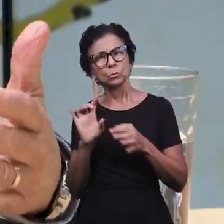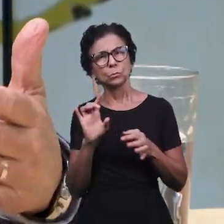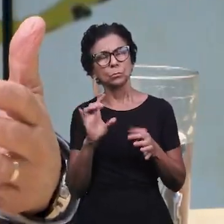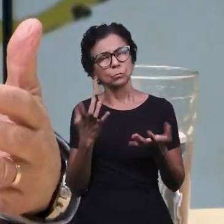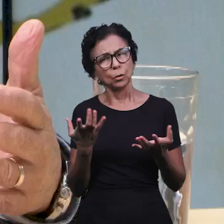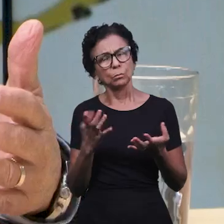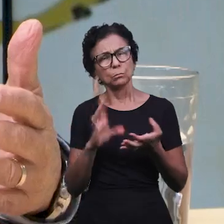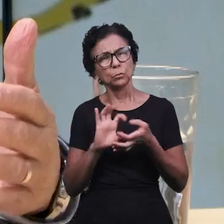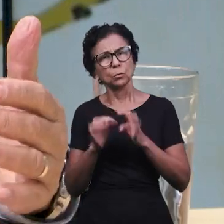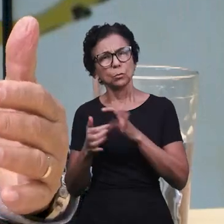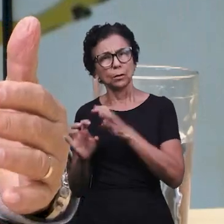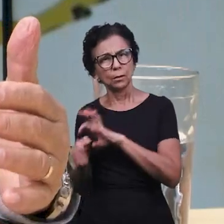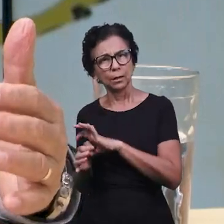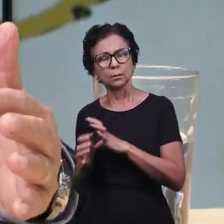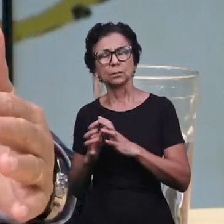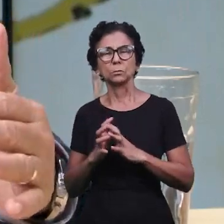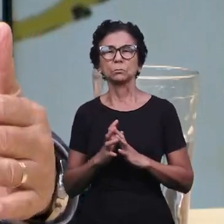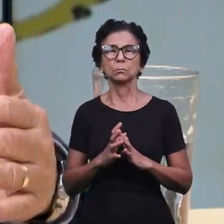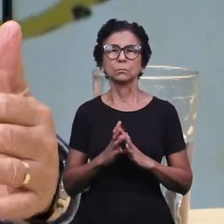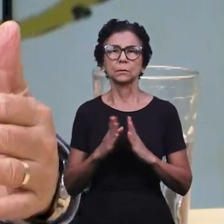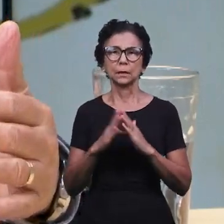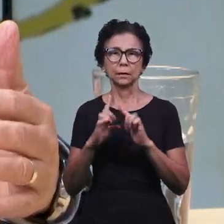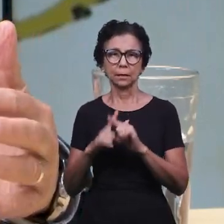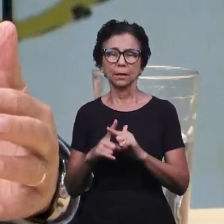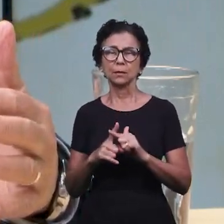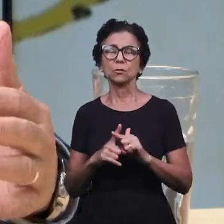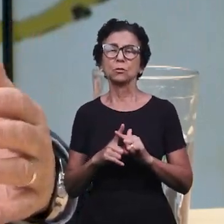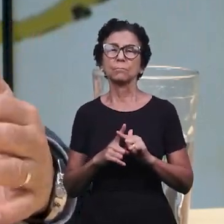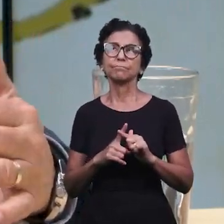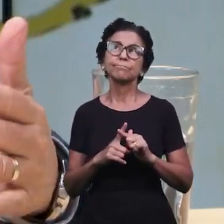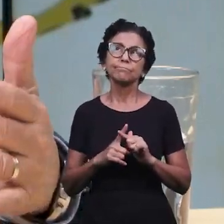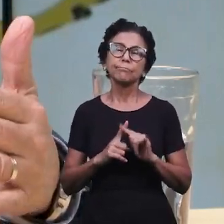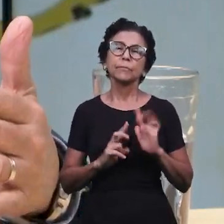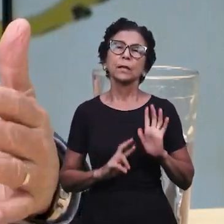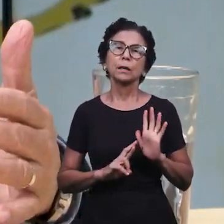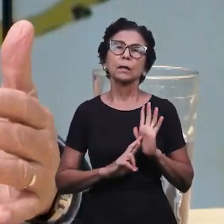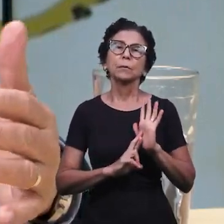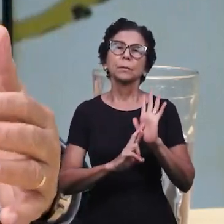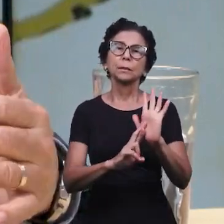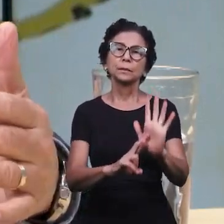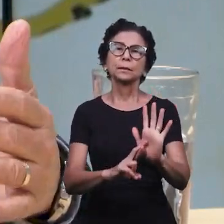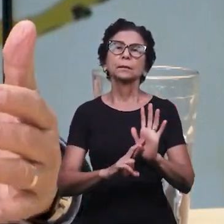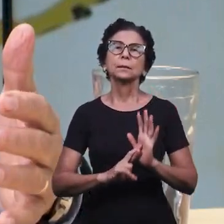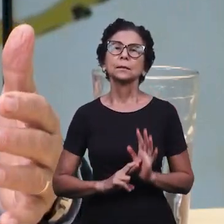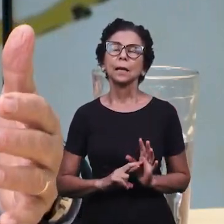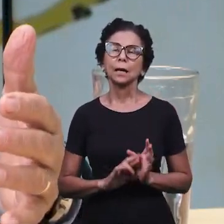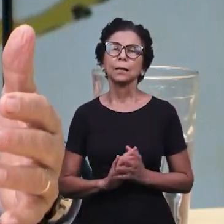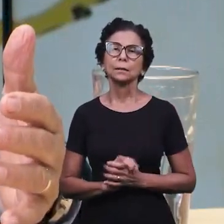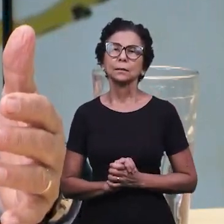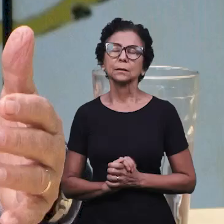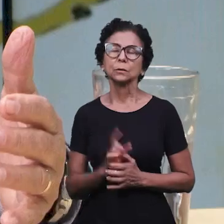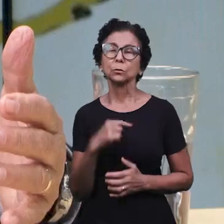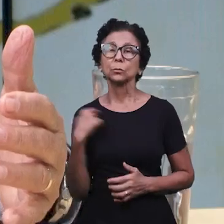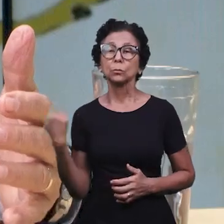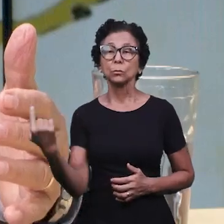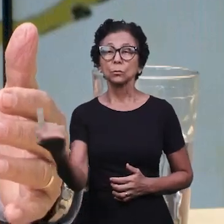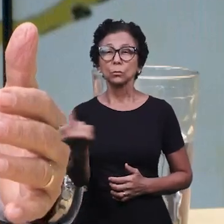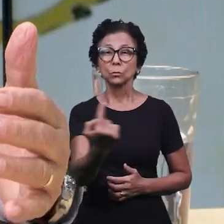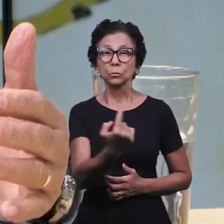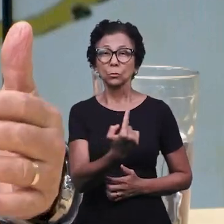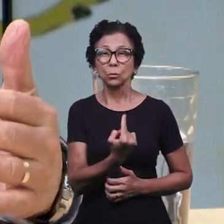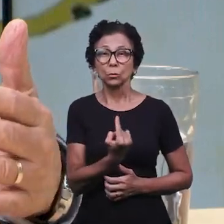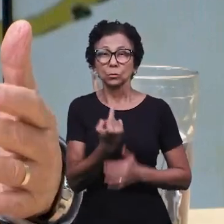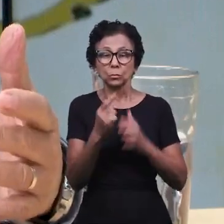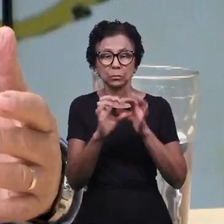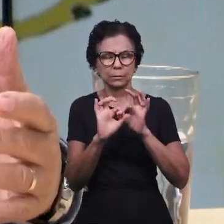essa ceia representou para nós um momento de uma unidade no corpo muito grande, porque nós